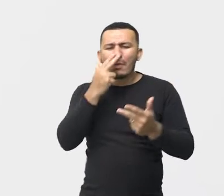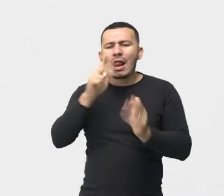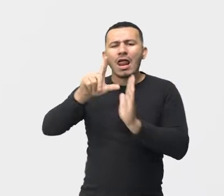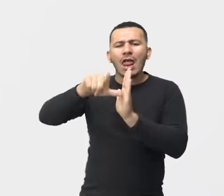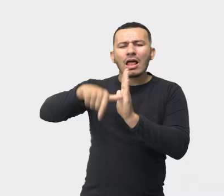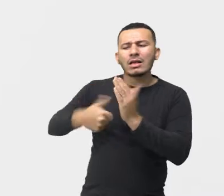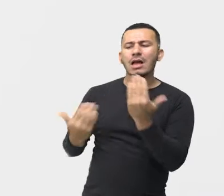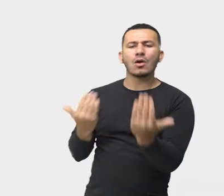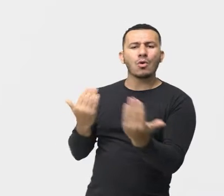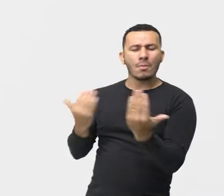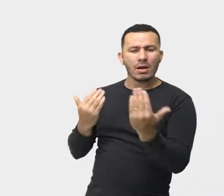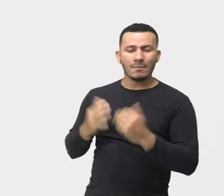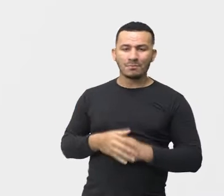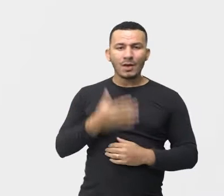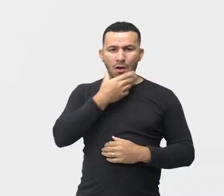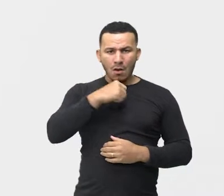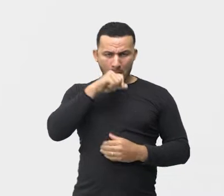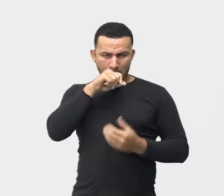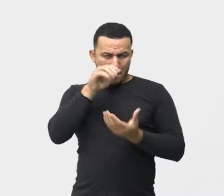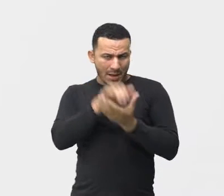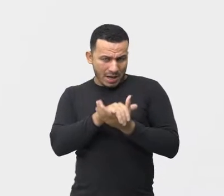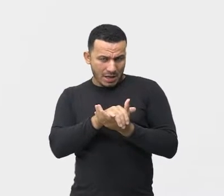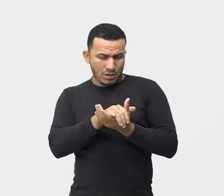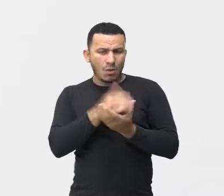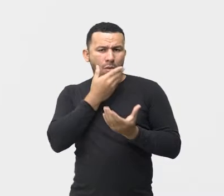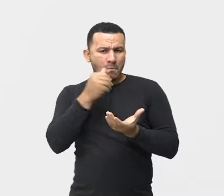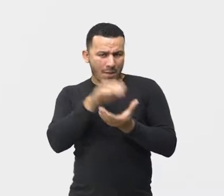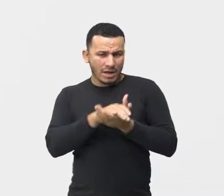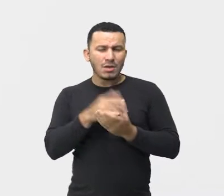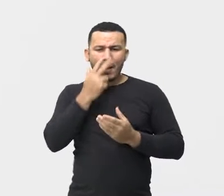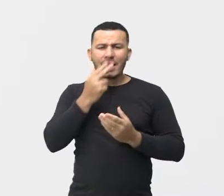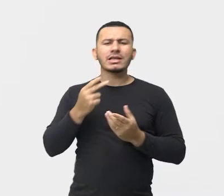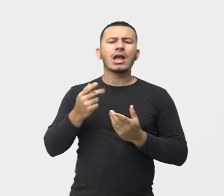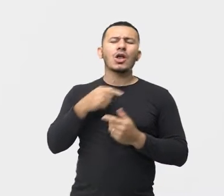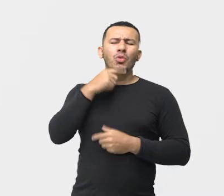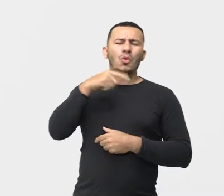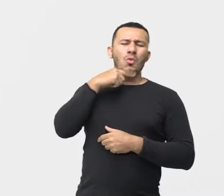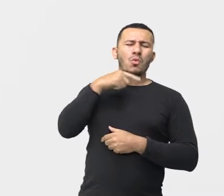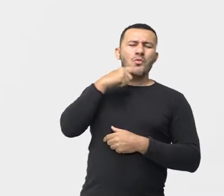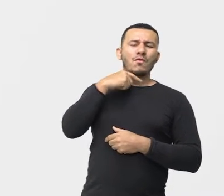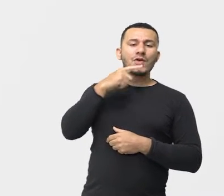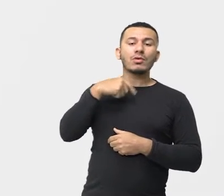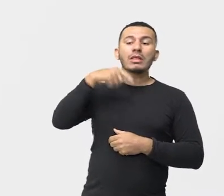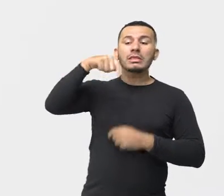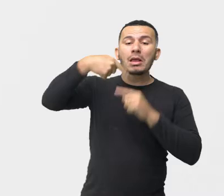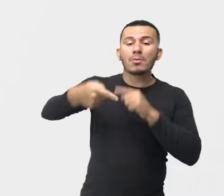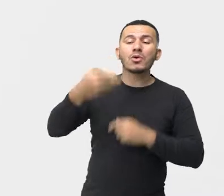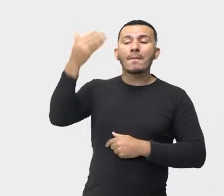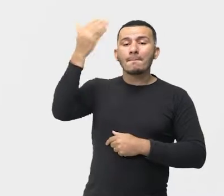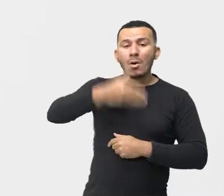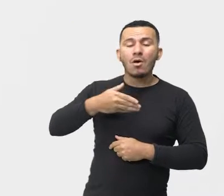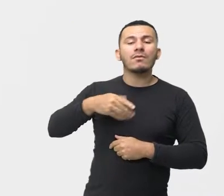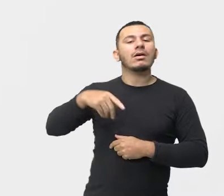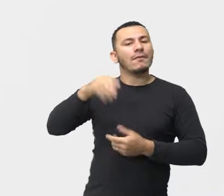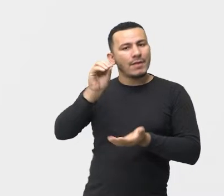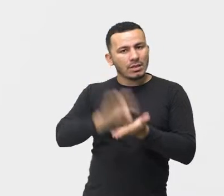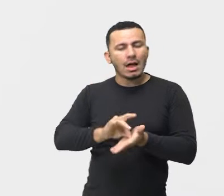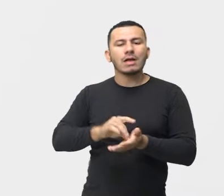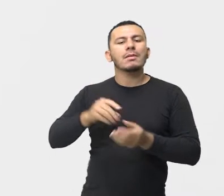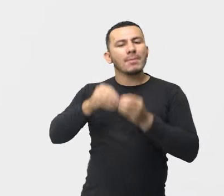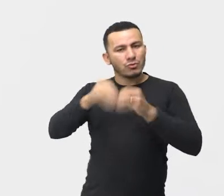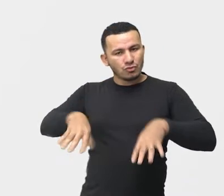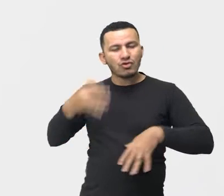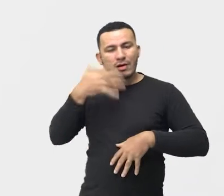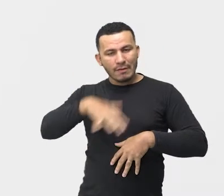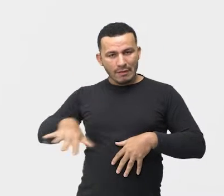vida. Meu marido duvidava de mim e mostrei a ele a diferença e como isso afeta o desenvolvimento das crianças. Tive